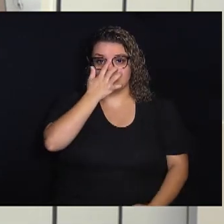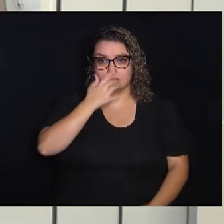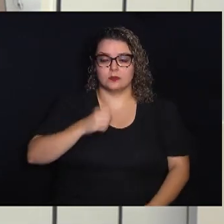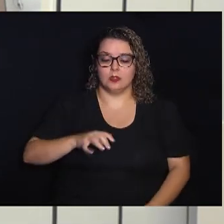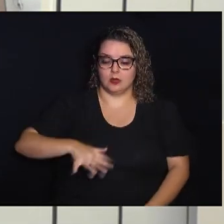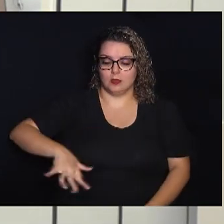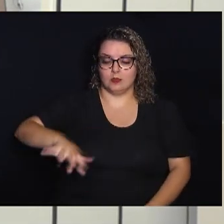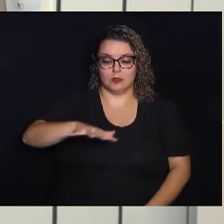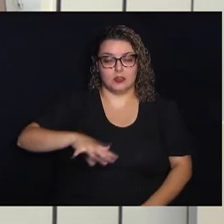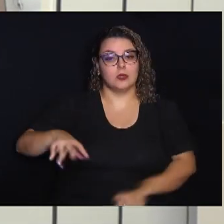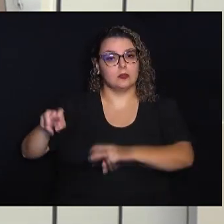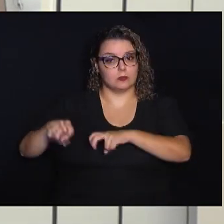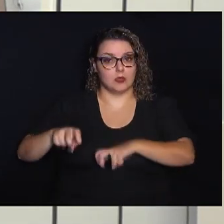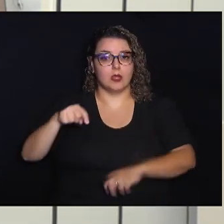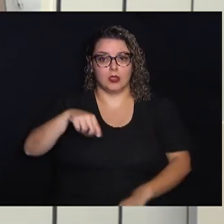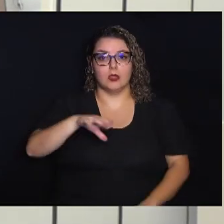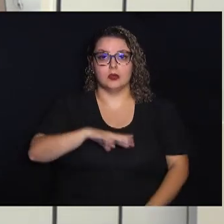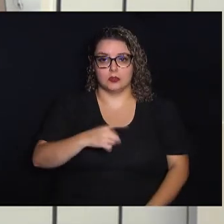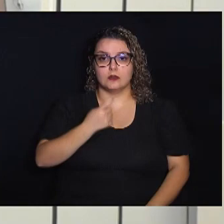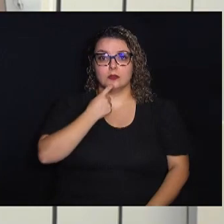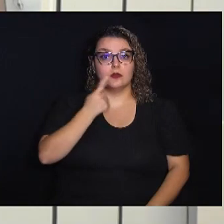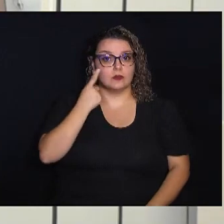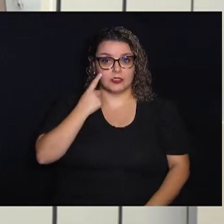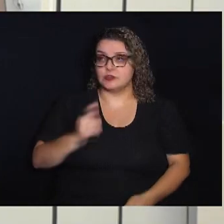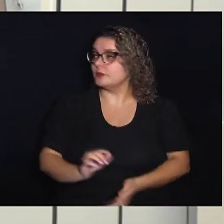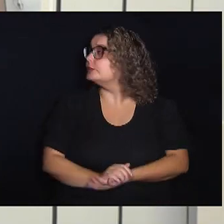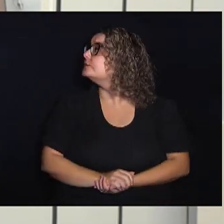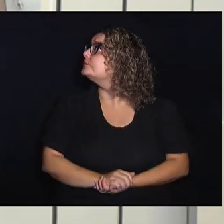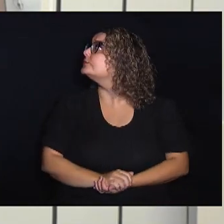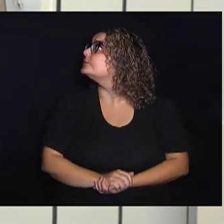áreas rurais aqui da cidade. Confira.